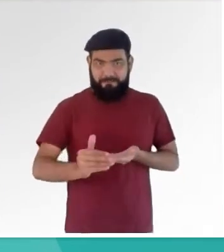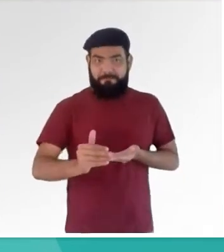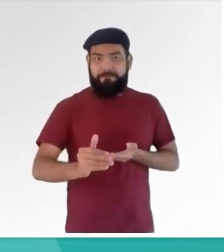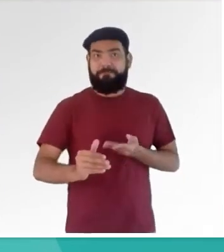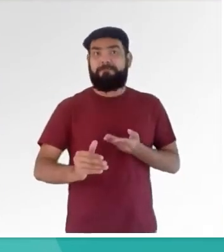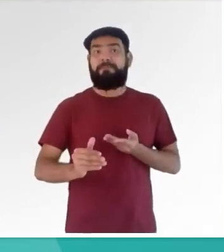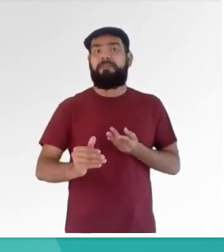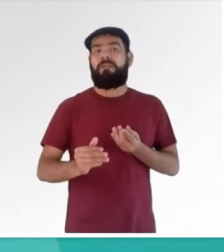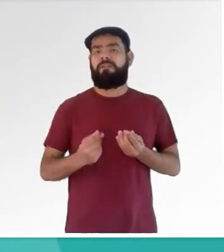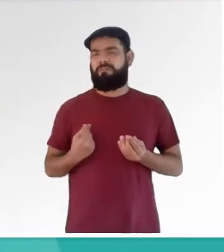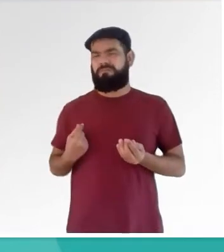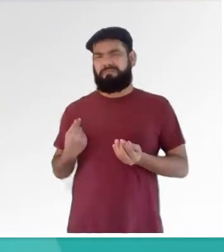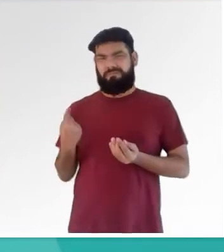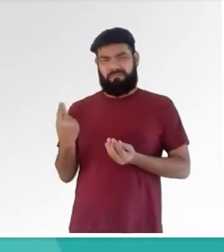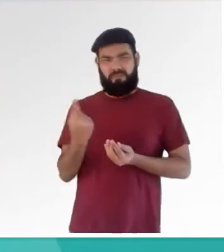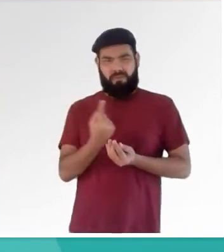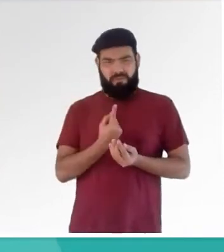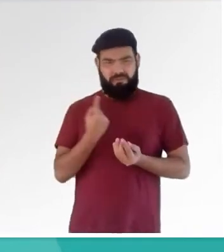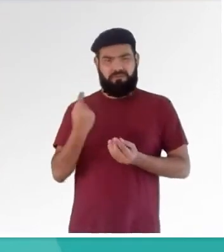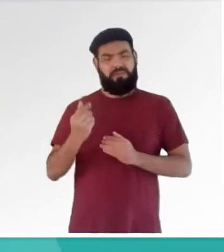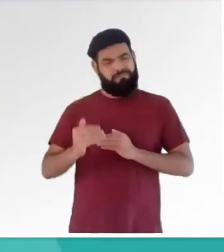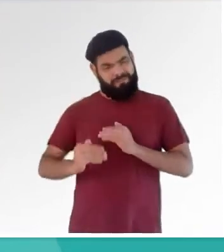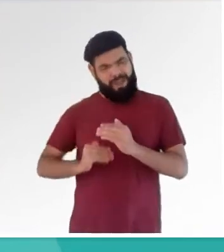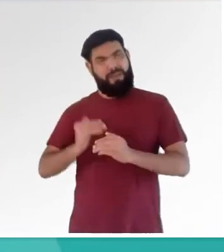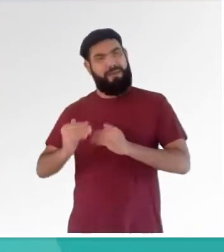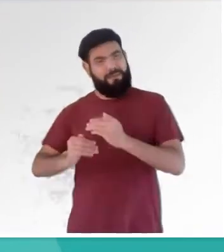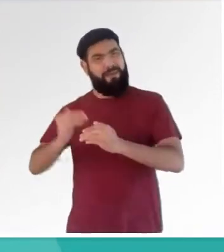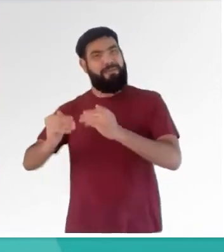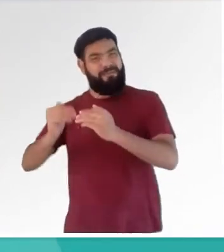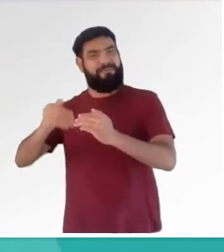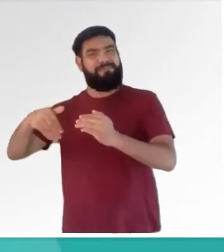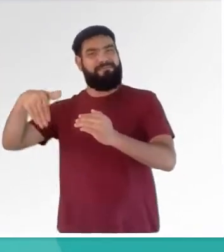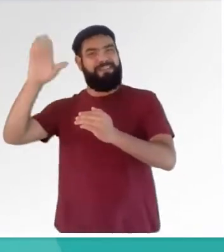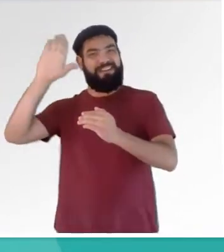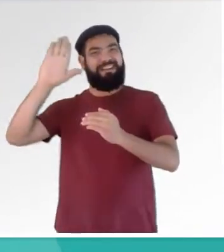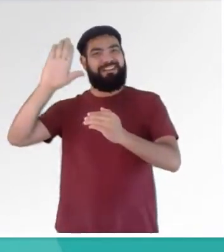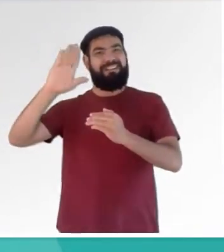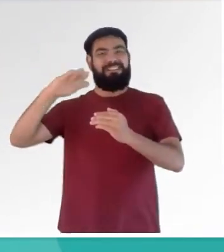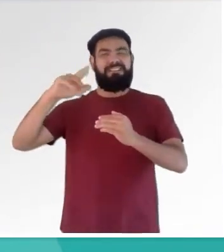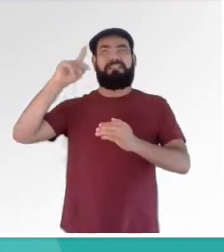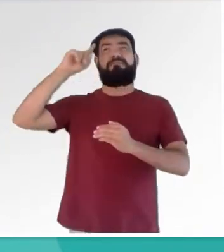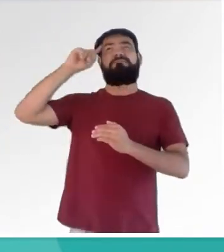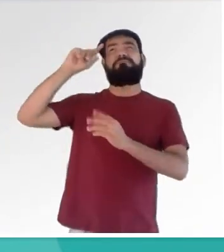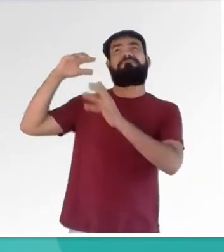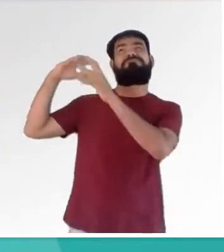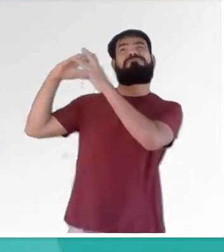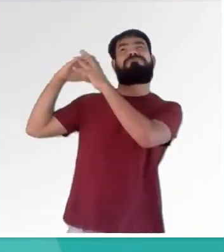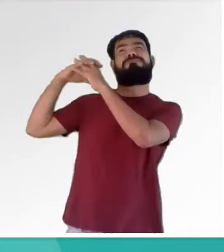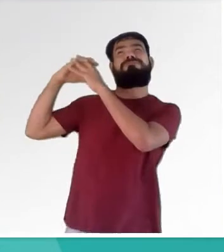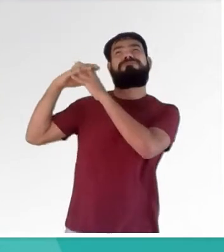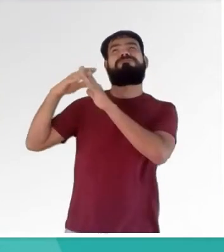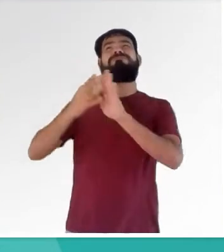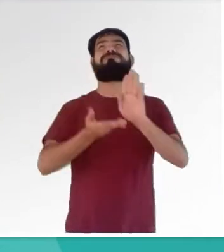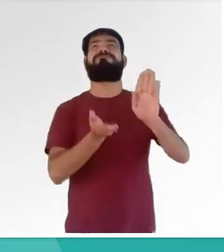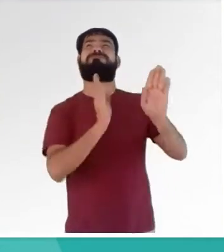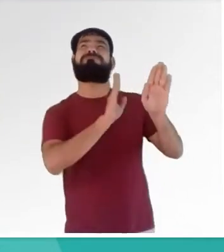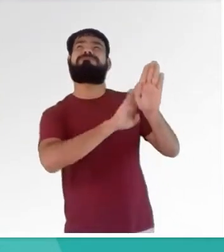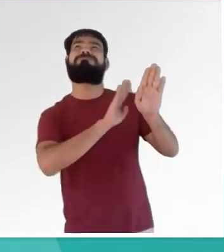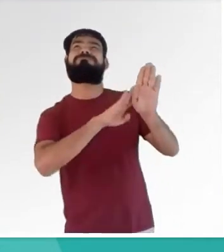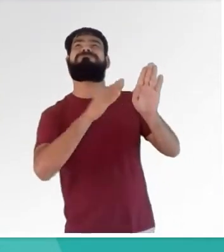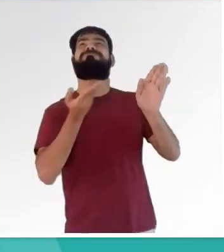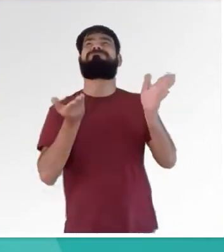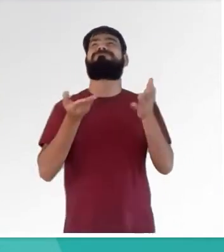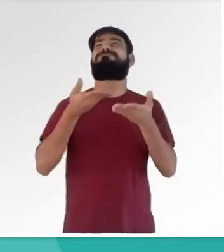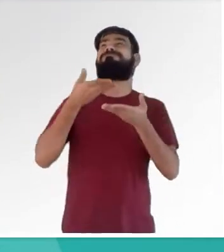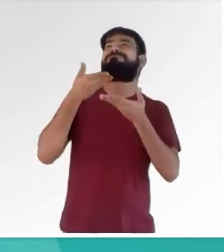vamos avançar um pouco mais, né, nas nossas reflexões, nas nossas ideias, né, nos nossos